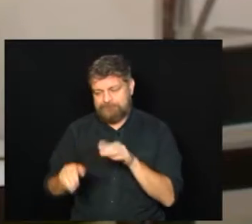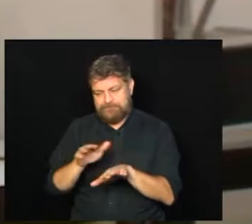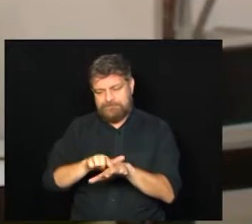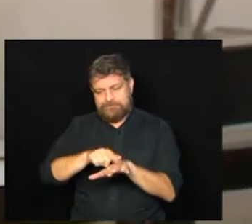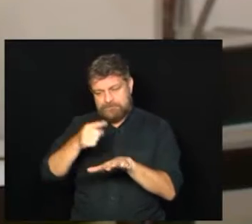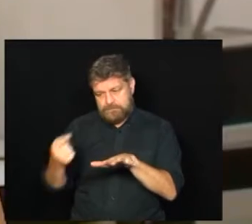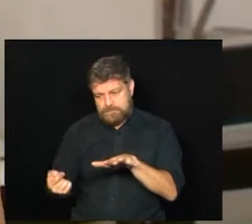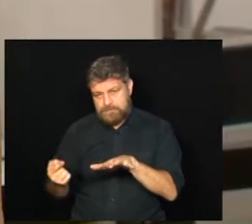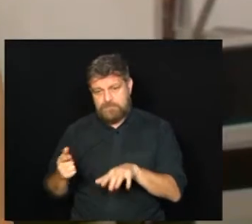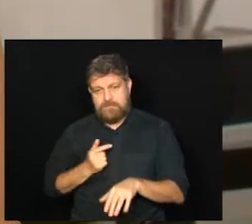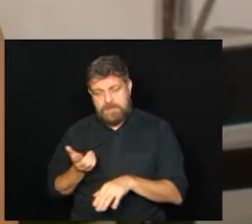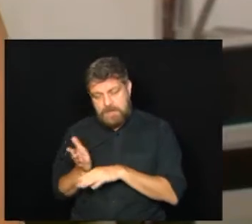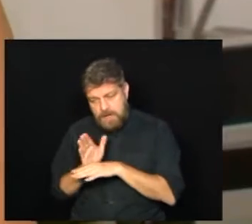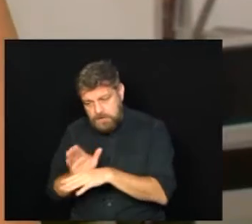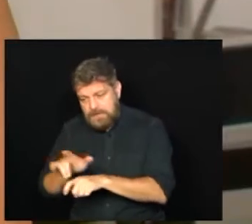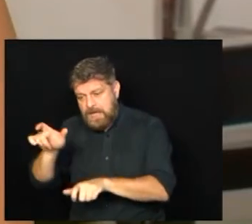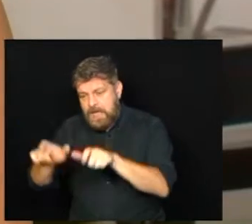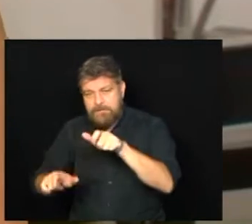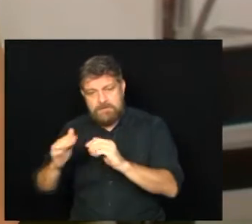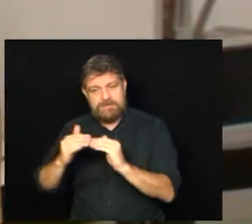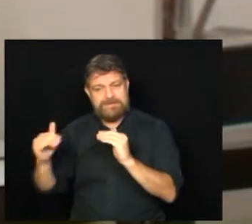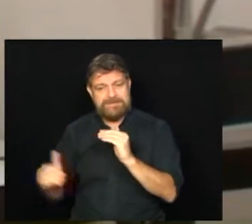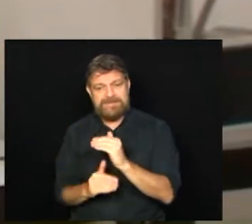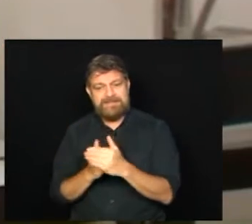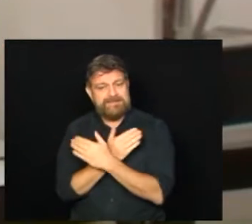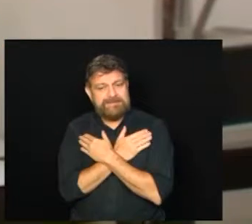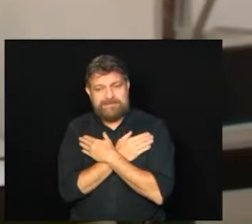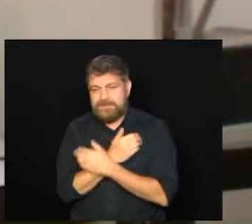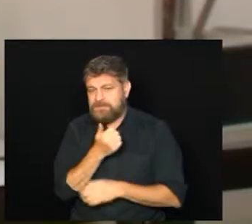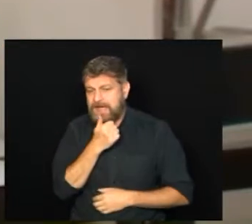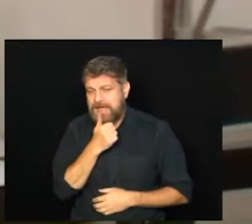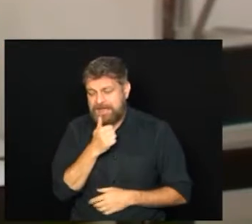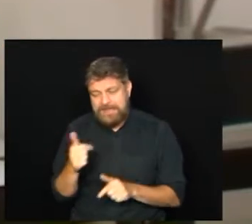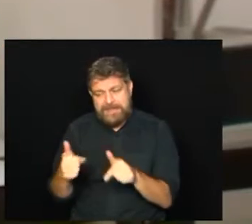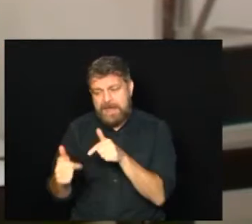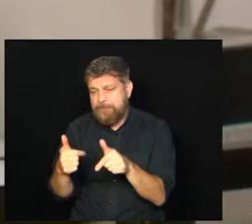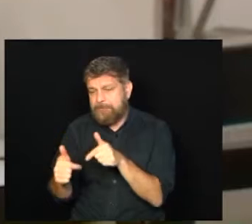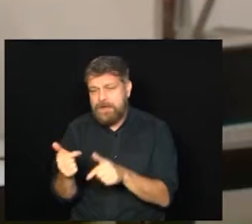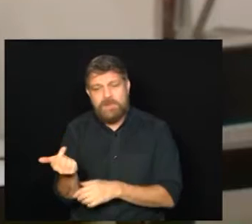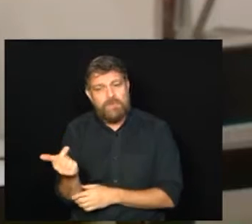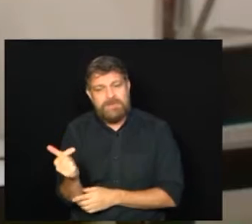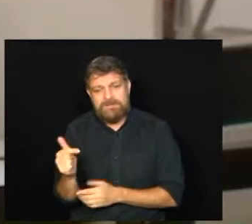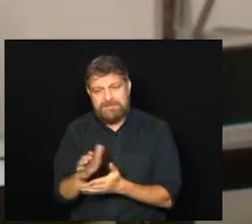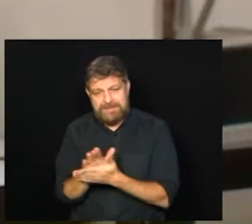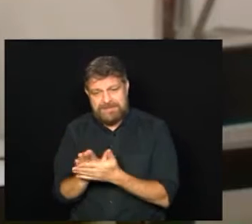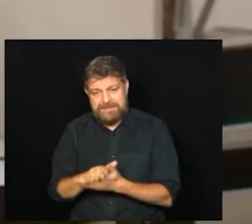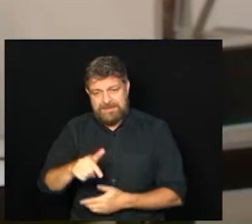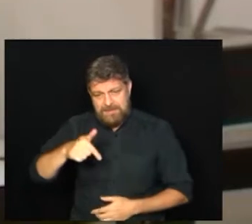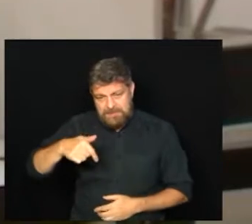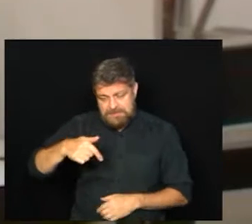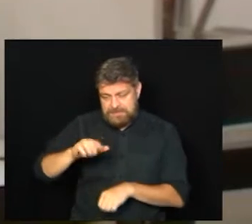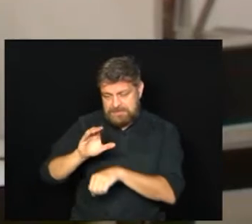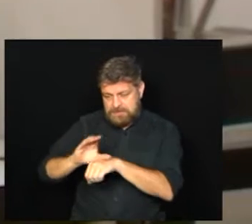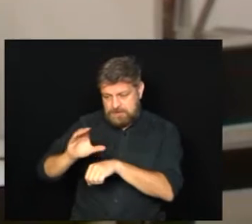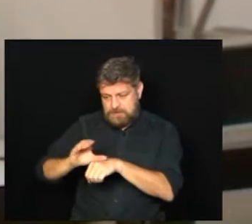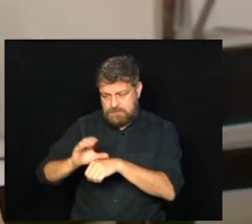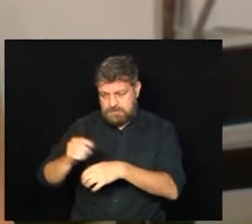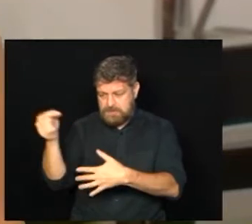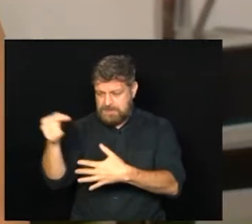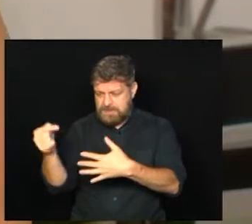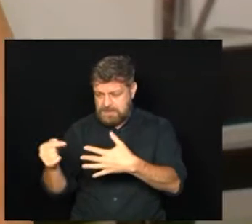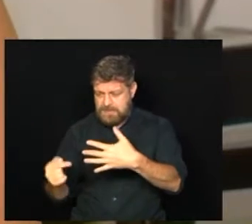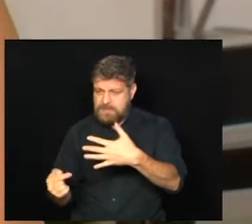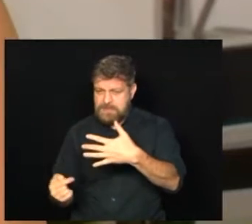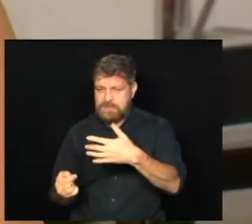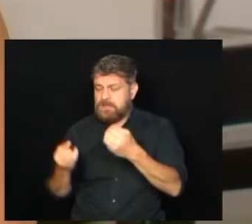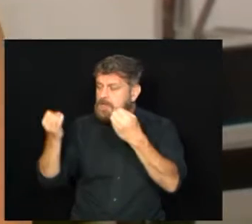mas beneficia quem está em situação de desemprego e ainda não tem. Perfeito. Bom, são 7 opções de cursos disponíveis. Exato. Camila, gostaria